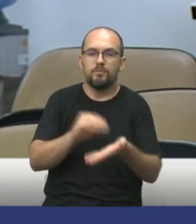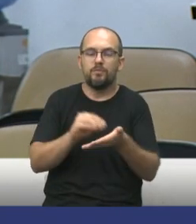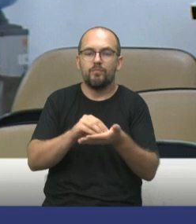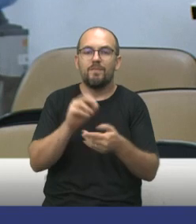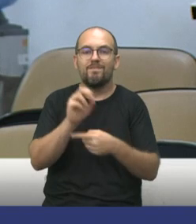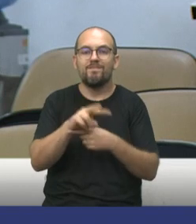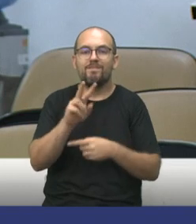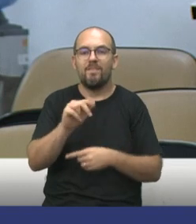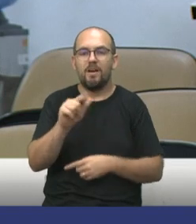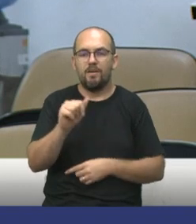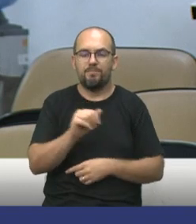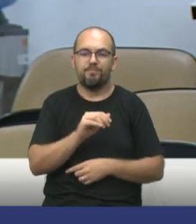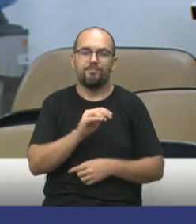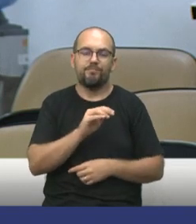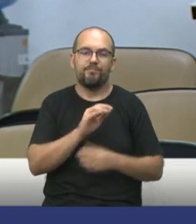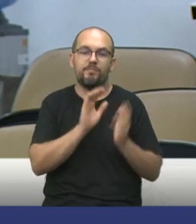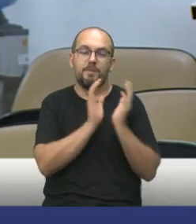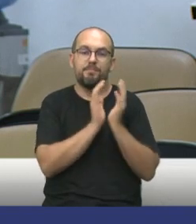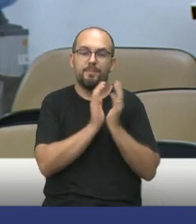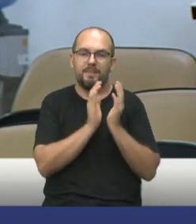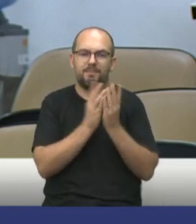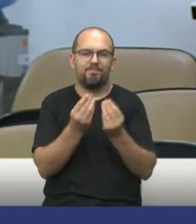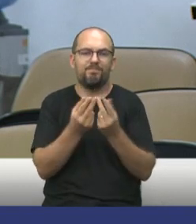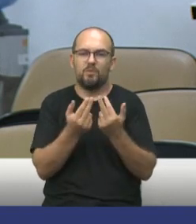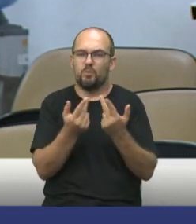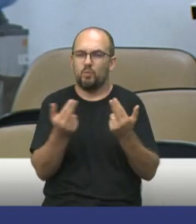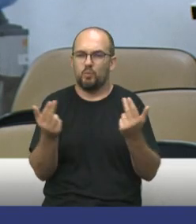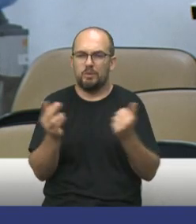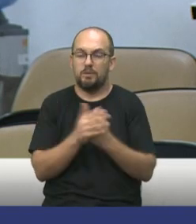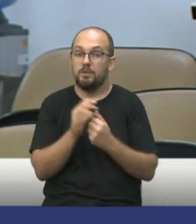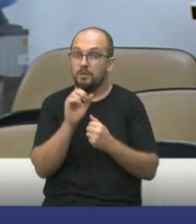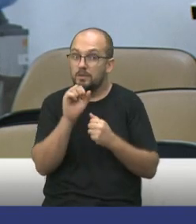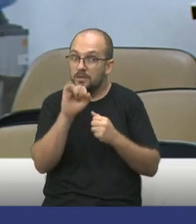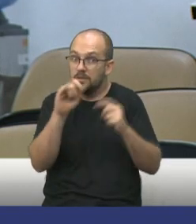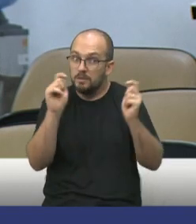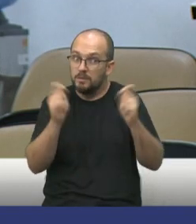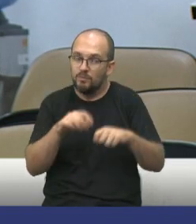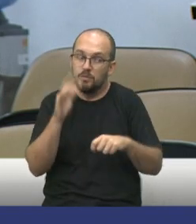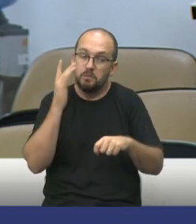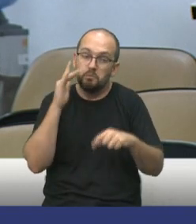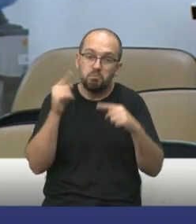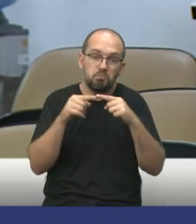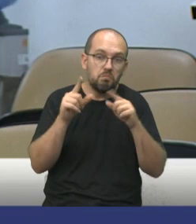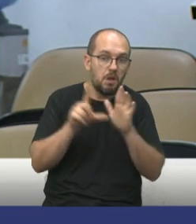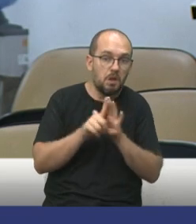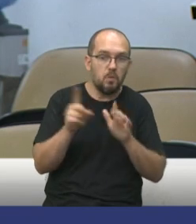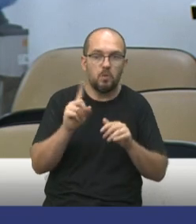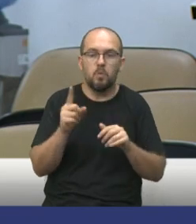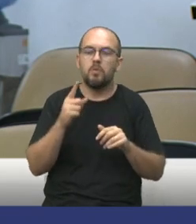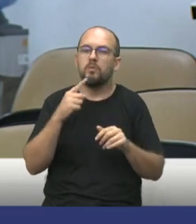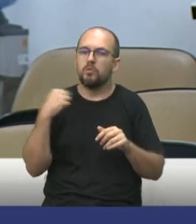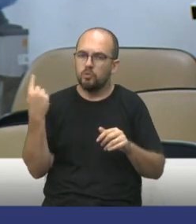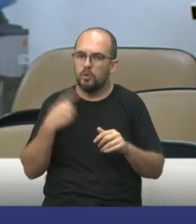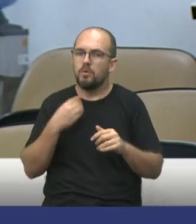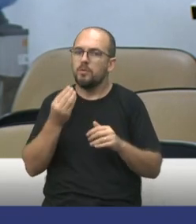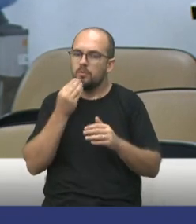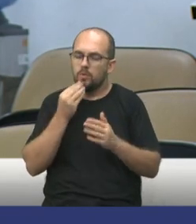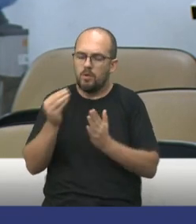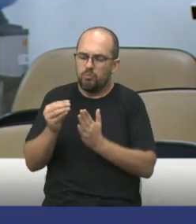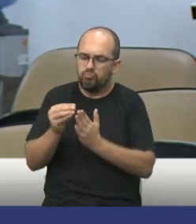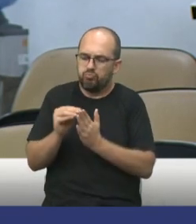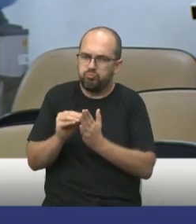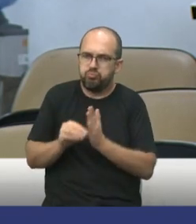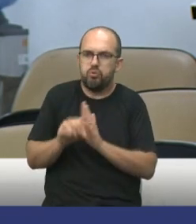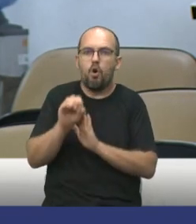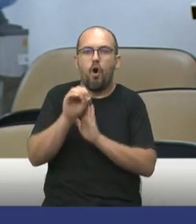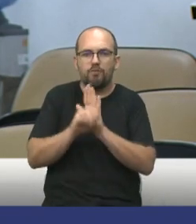são muitas coisas. Eu pediria, se fosse possível, não sei legalmente, se nós pudéssemos elencar isso por ofício,